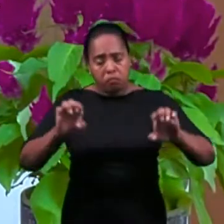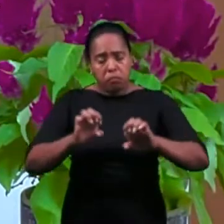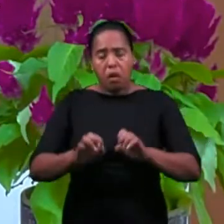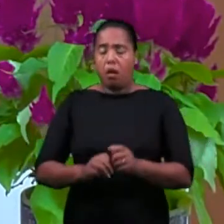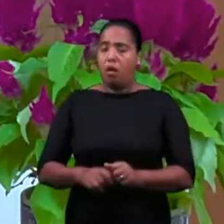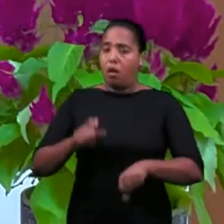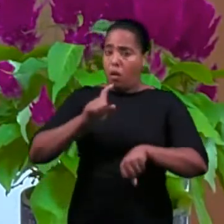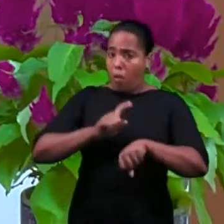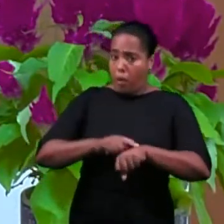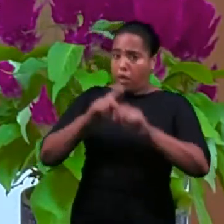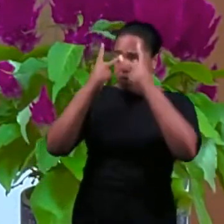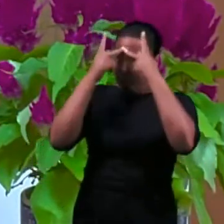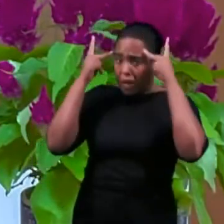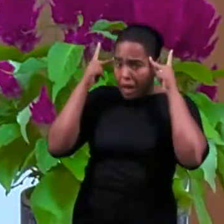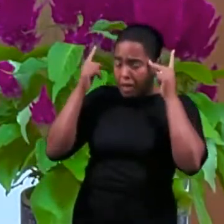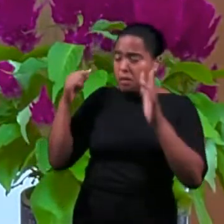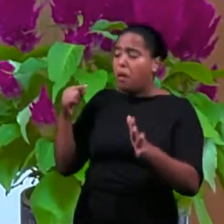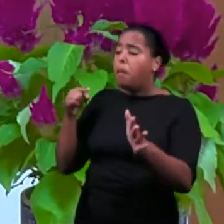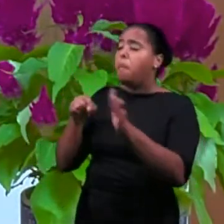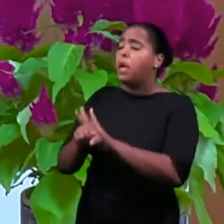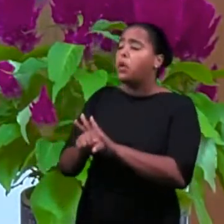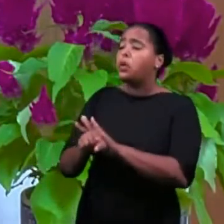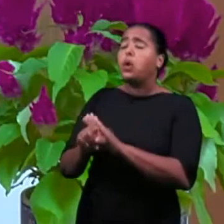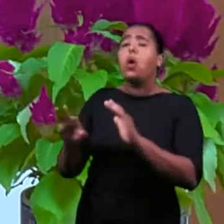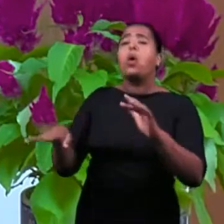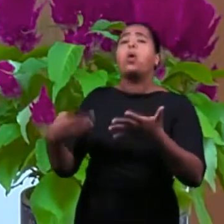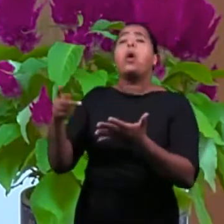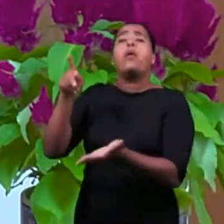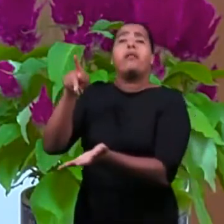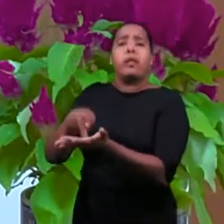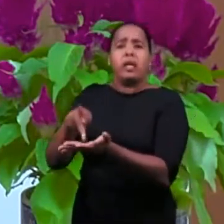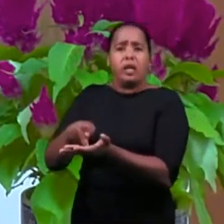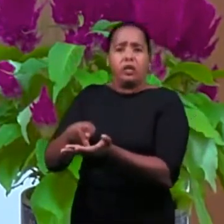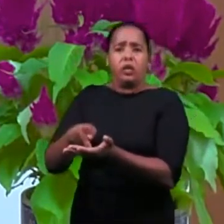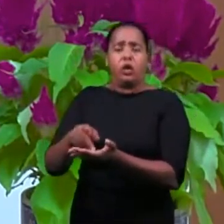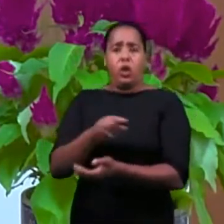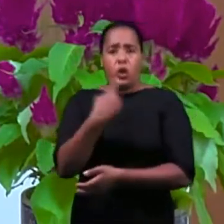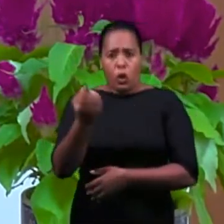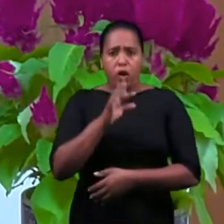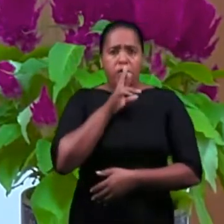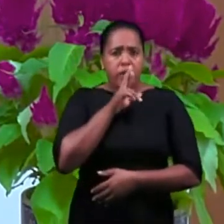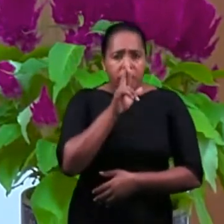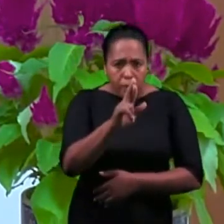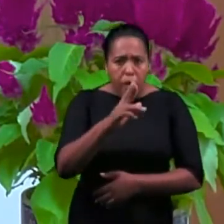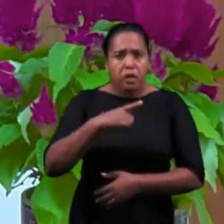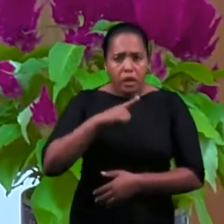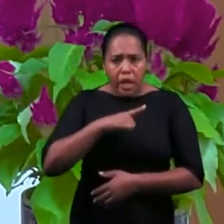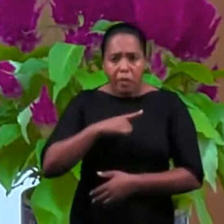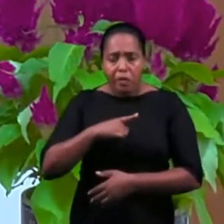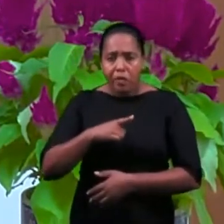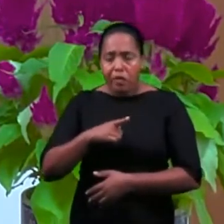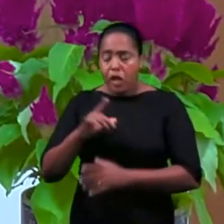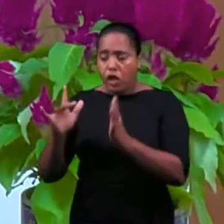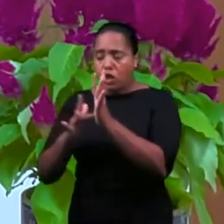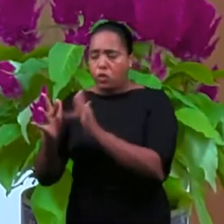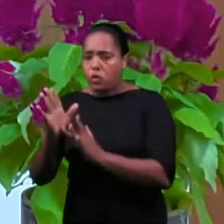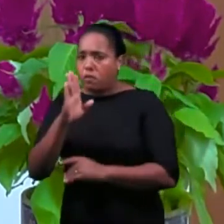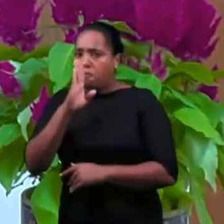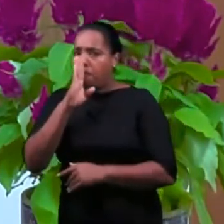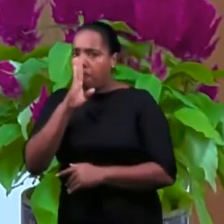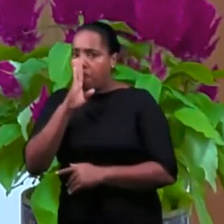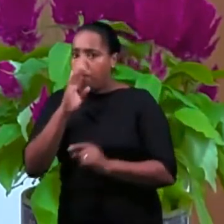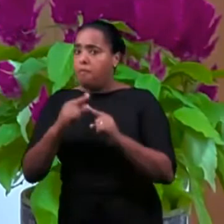nós temos a resposta. Jesus não respondeu, mas nós respondemos. A verdade é Jesus vivo, é